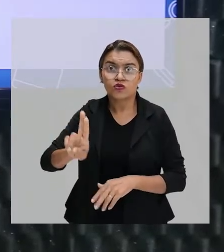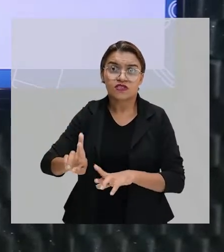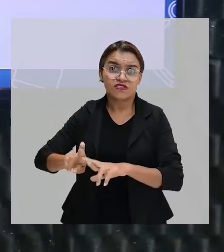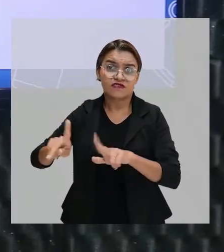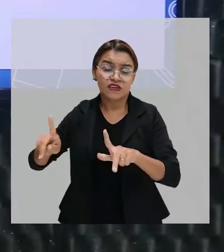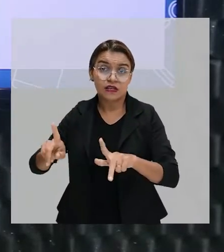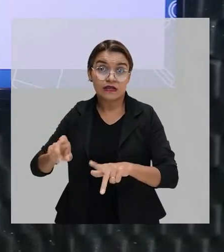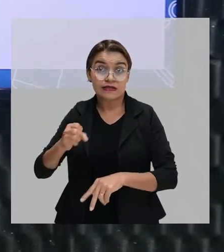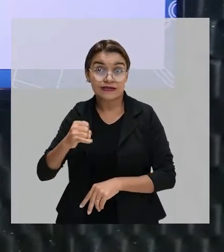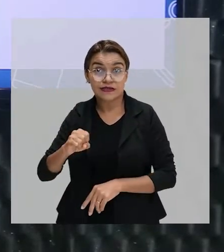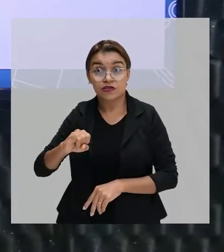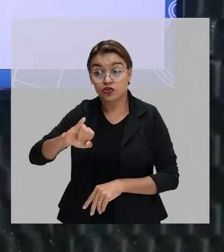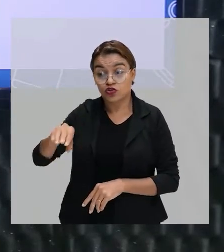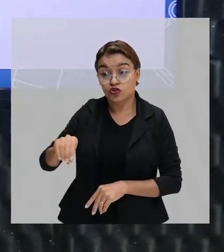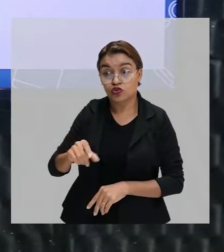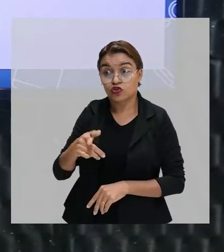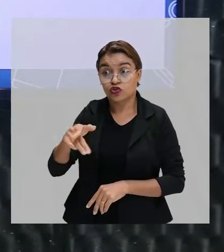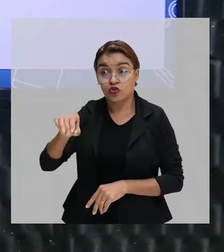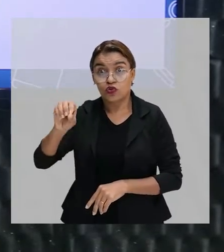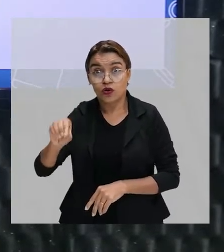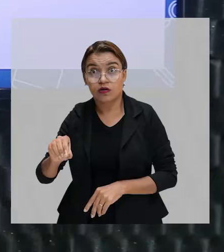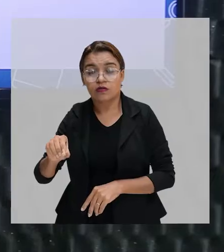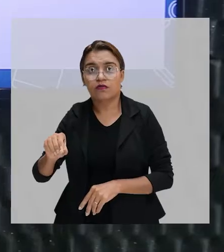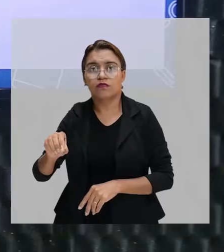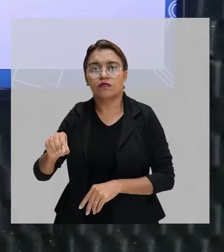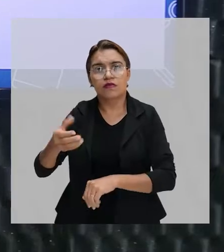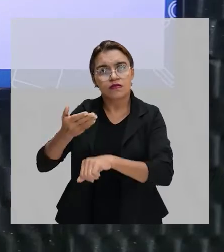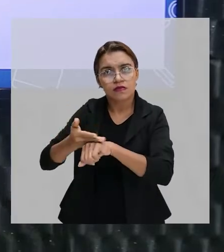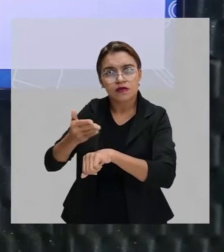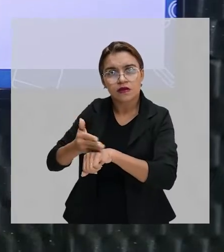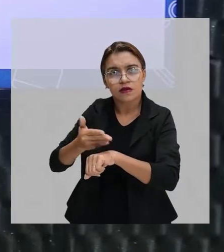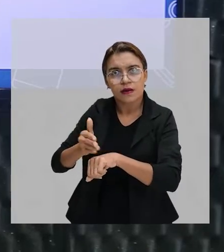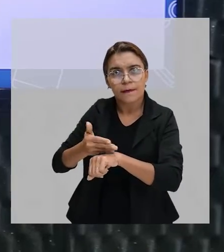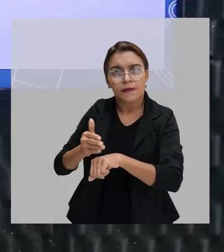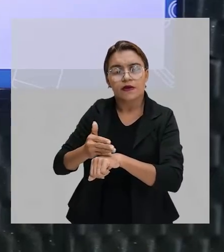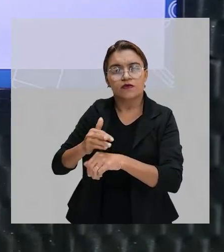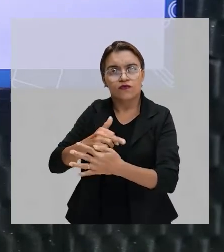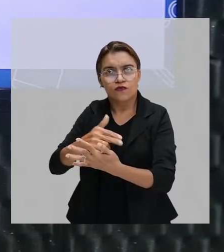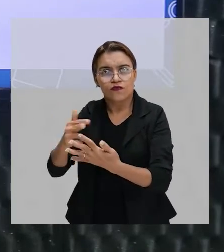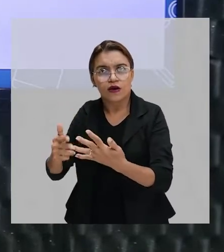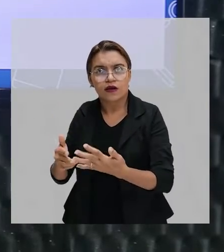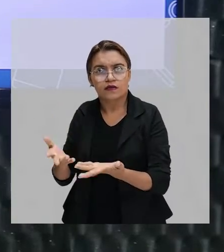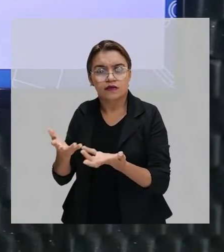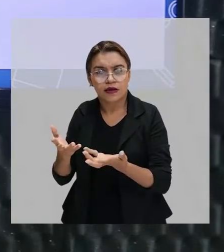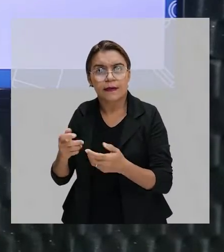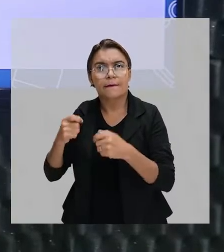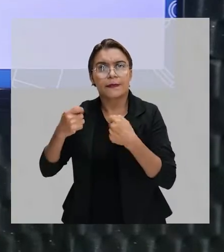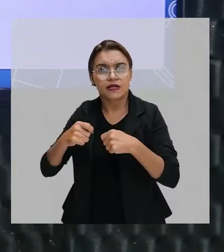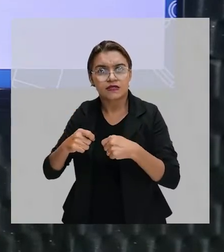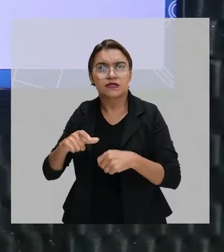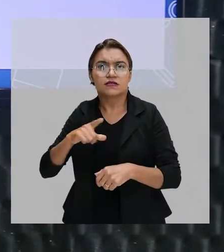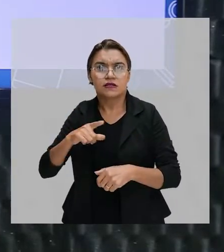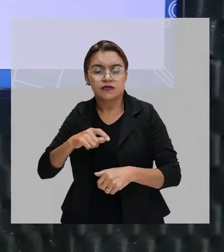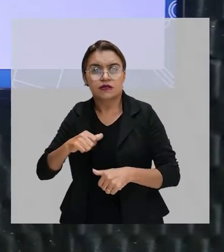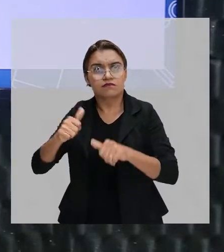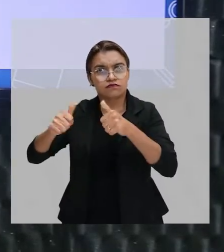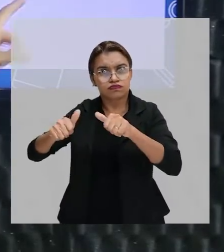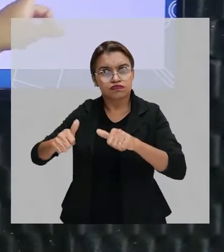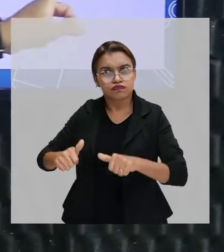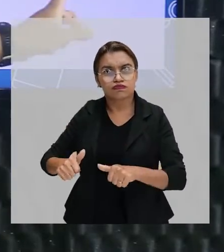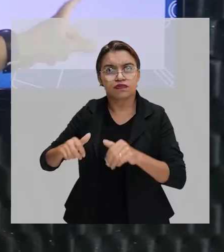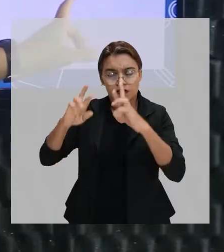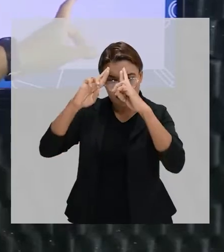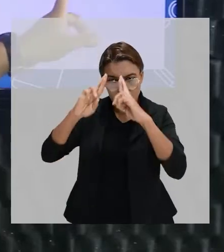e se João quer uma série de Treinamento ele tem que passar por essas fases aqui ó ele deve